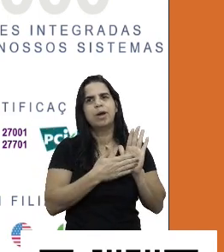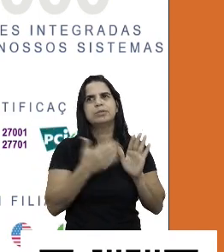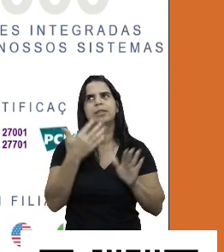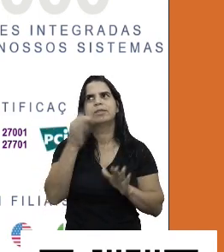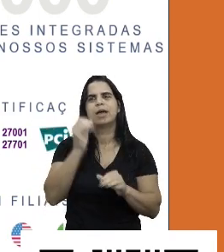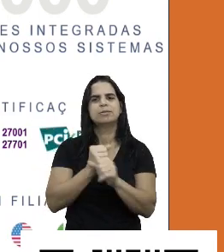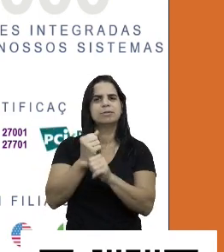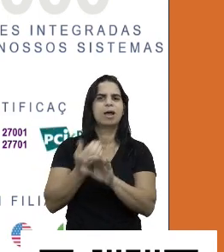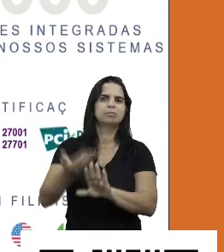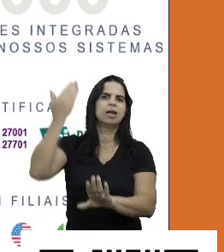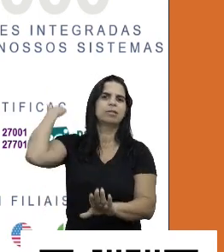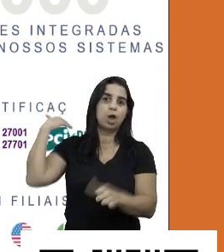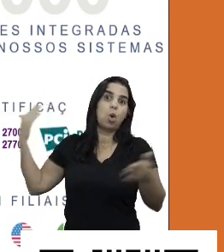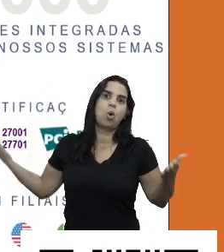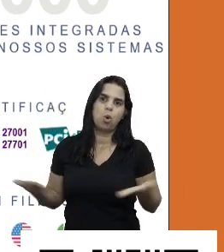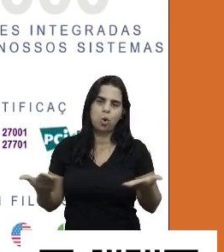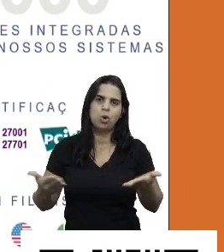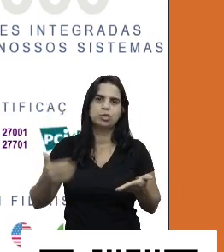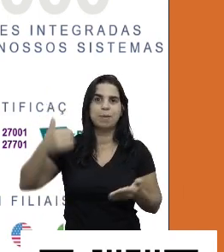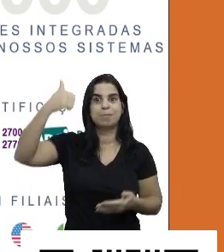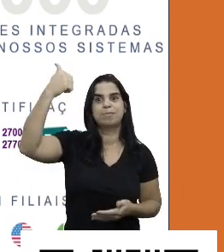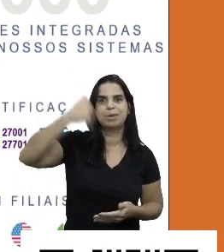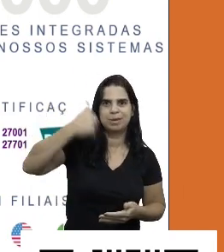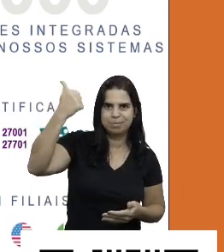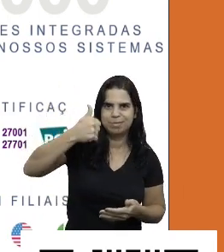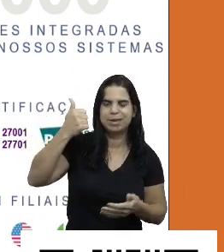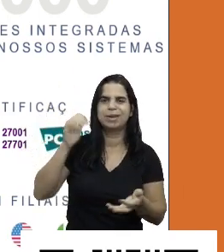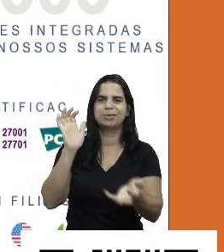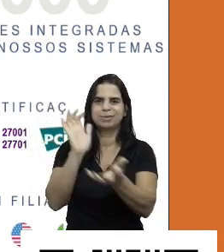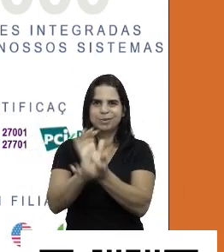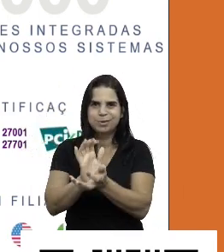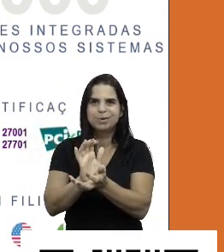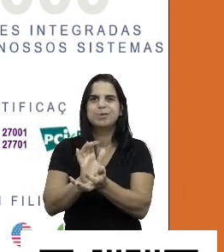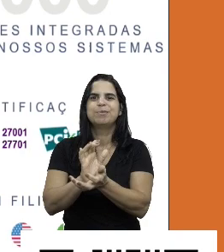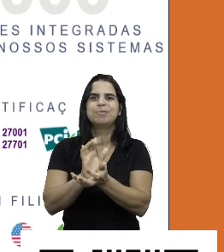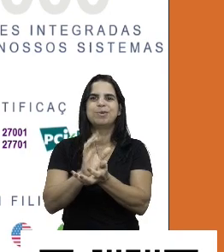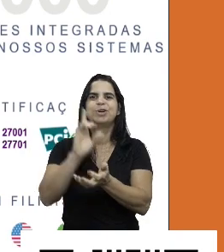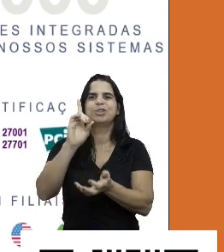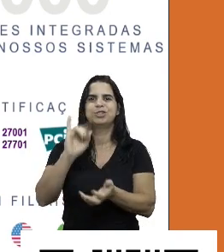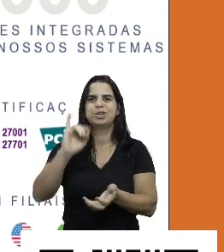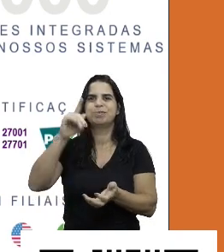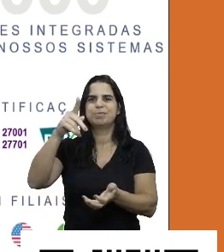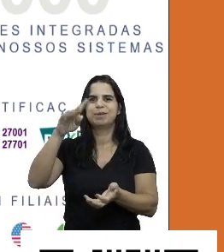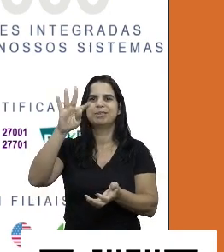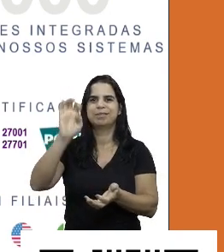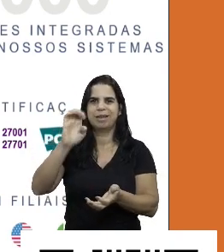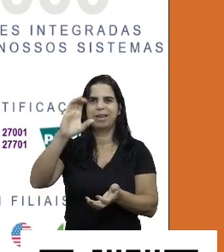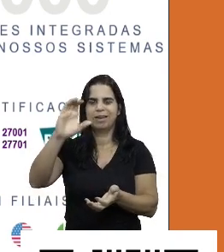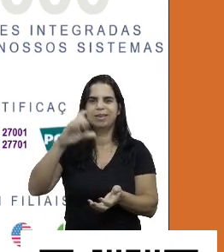nós fomos a primeira Deep Tech brasileira da América Latina